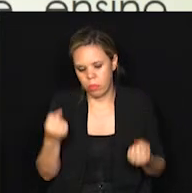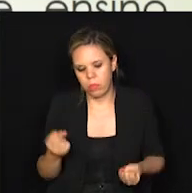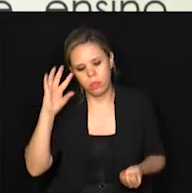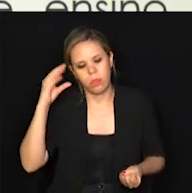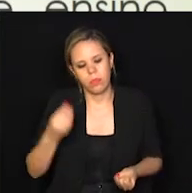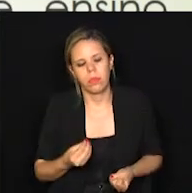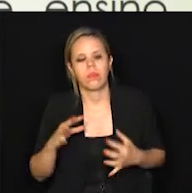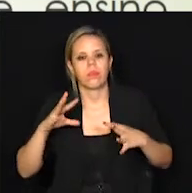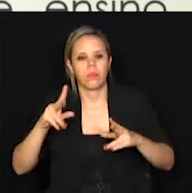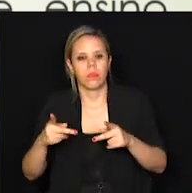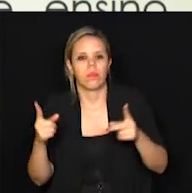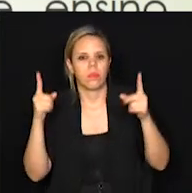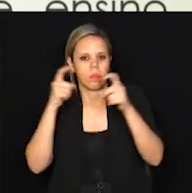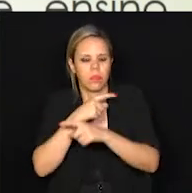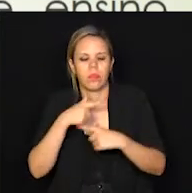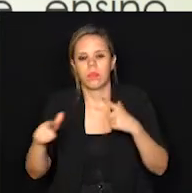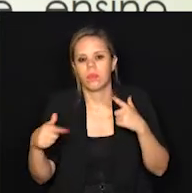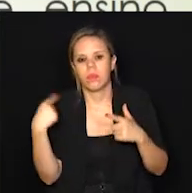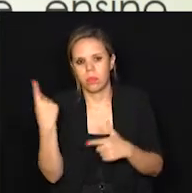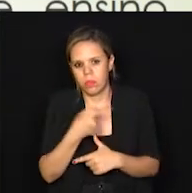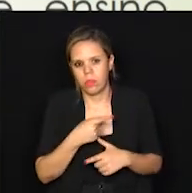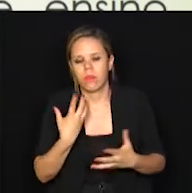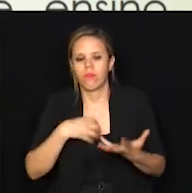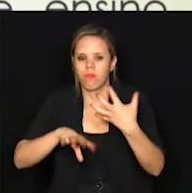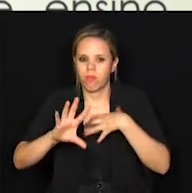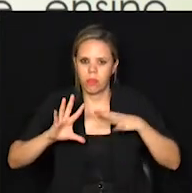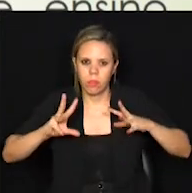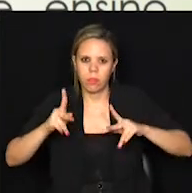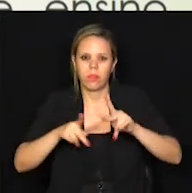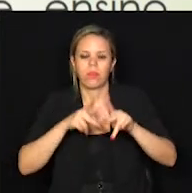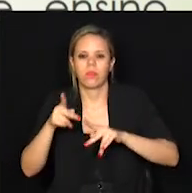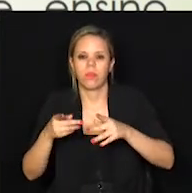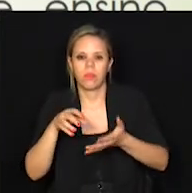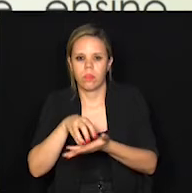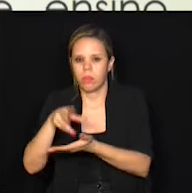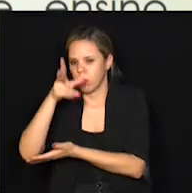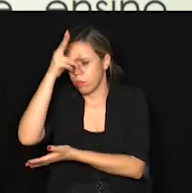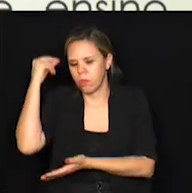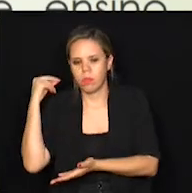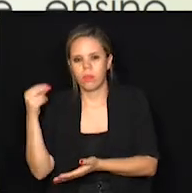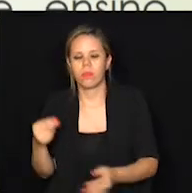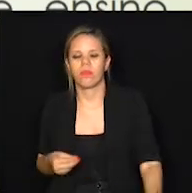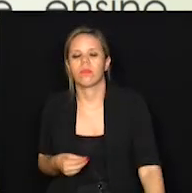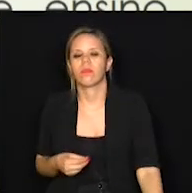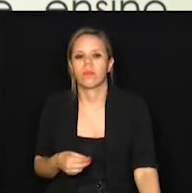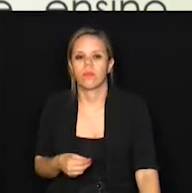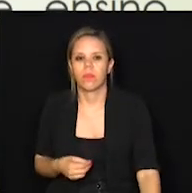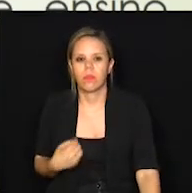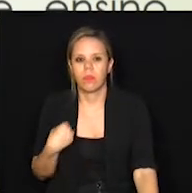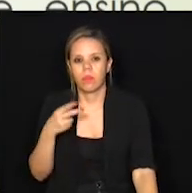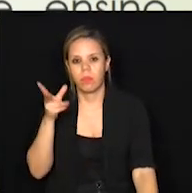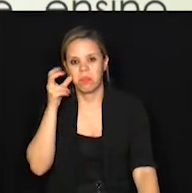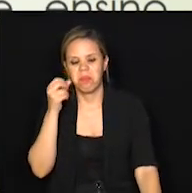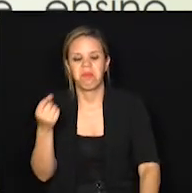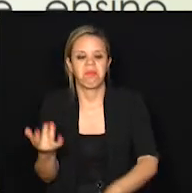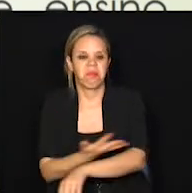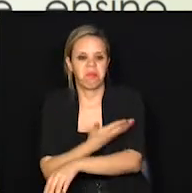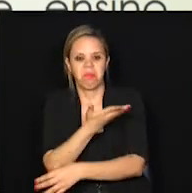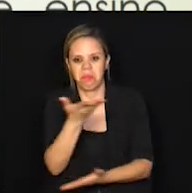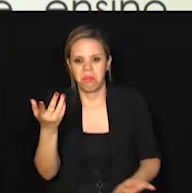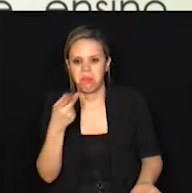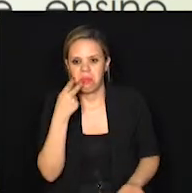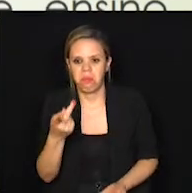diferente, eu acho que daquilo que se espera, né? Nós estamos buscando, então, dentro desse retorno, a